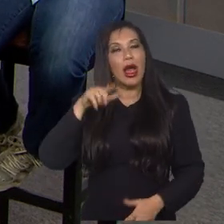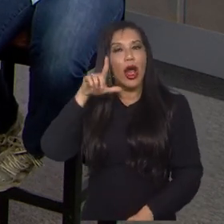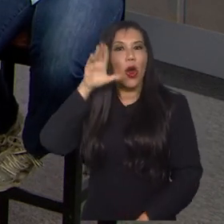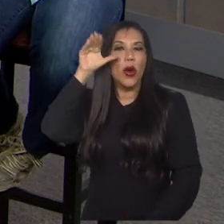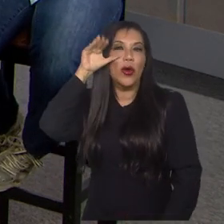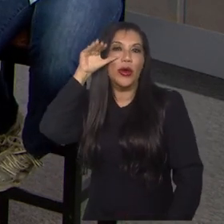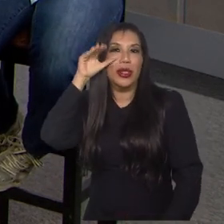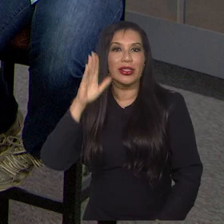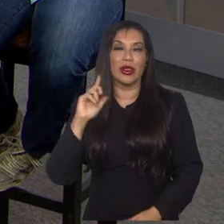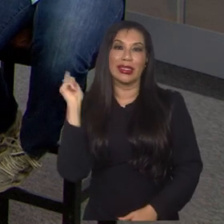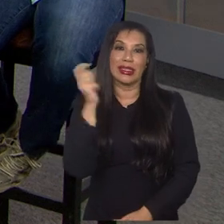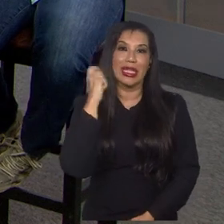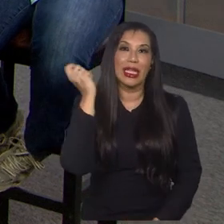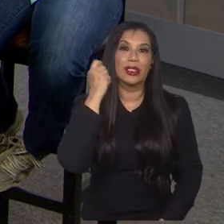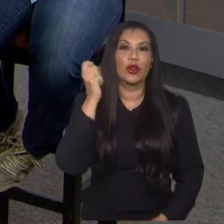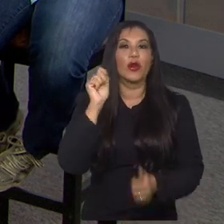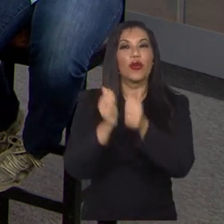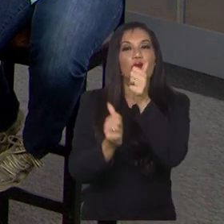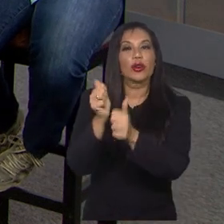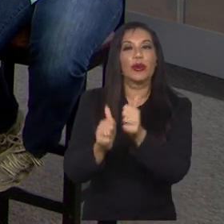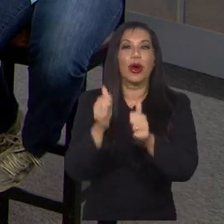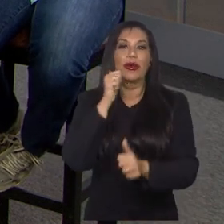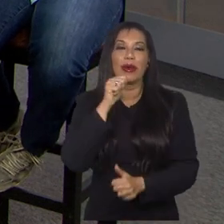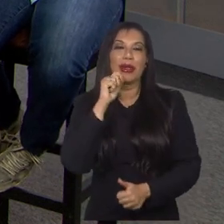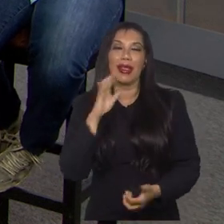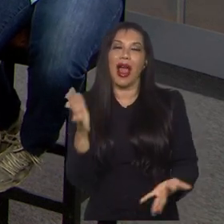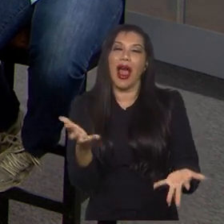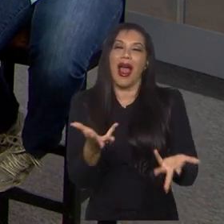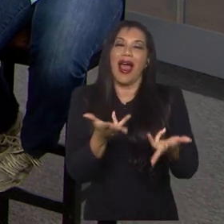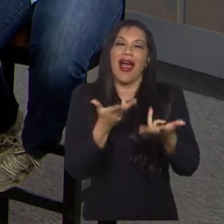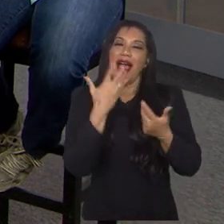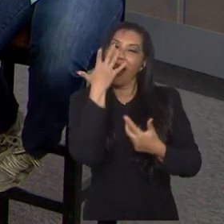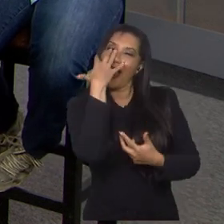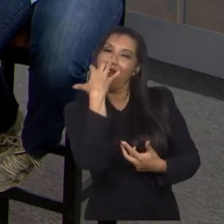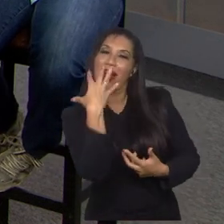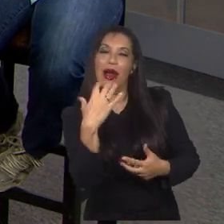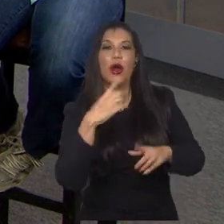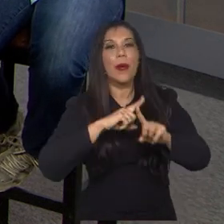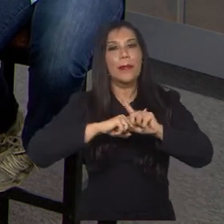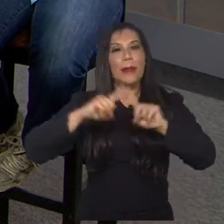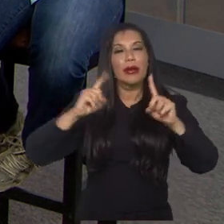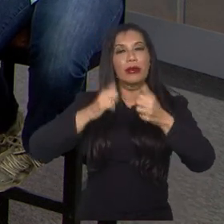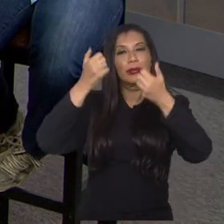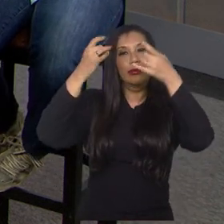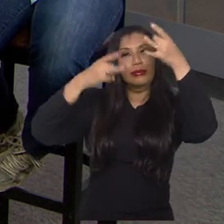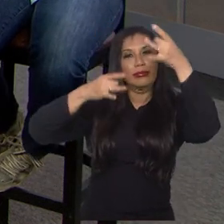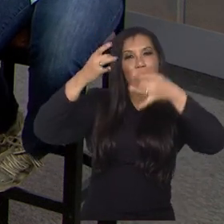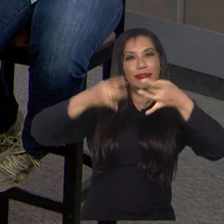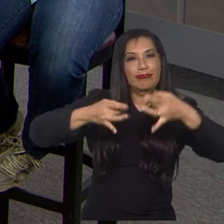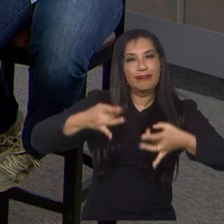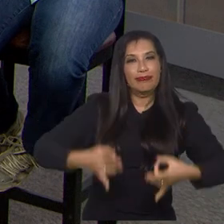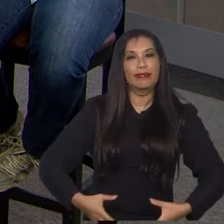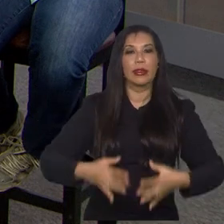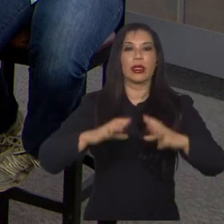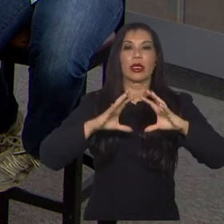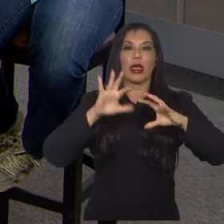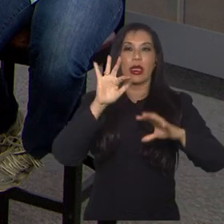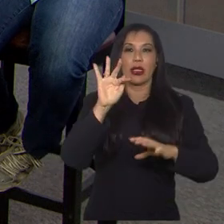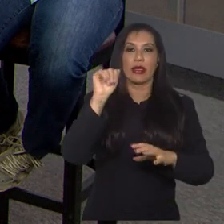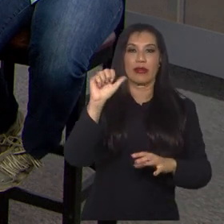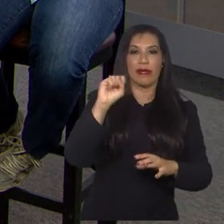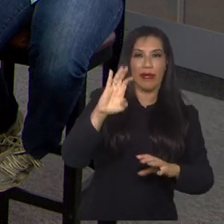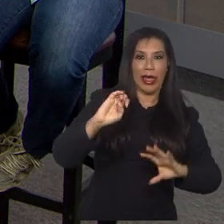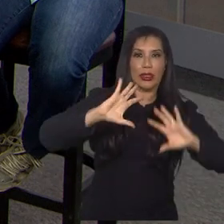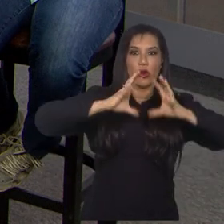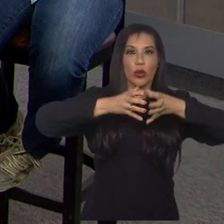curiosidade dessas seleções. Futebol feminino é muito encantador também. Mas vamos destrinchar por meio da fase de grupos. Vamos